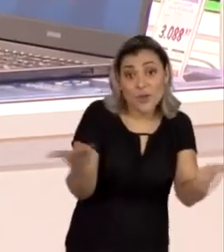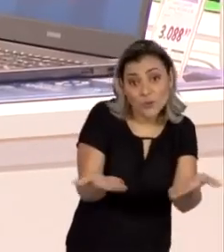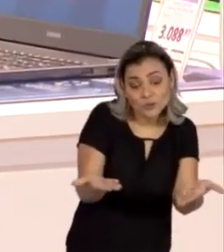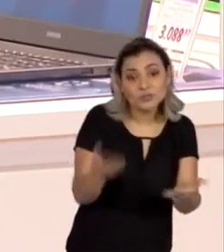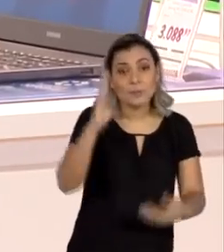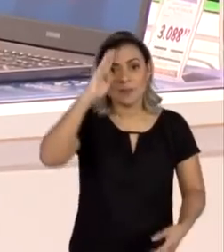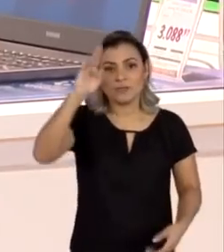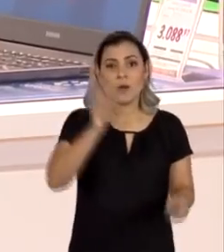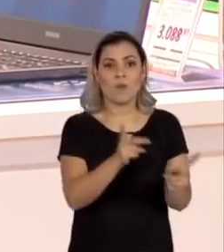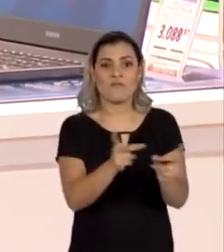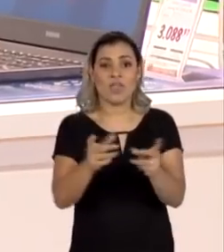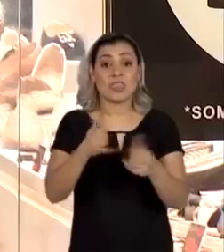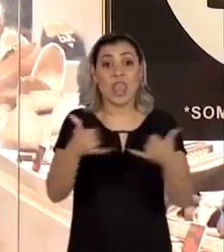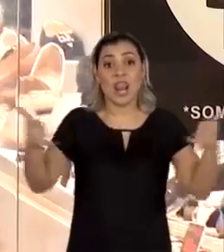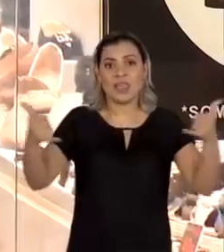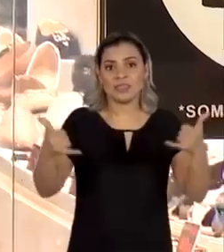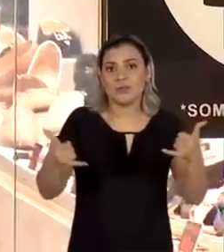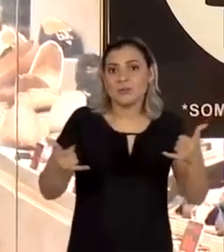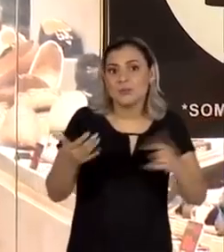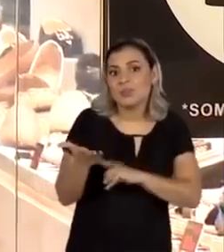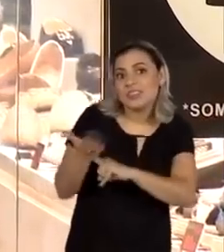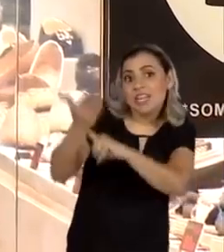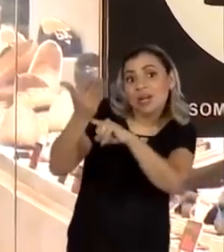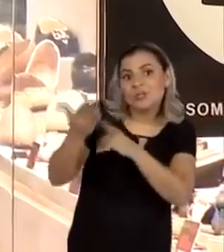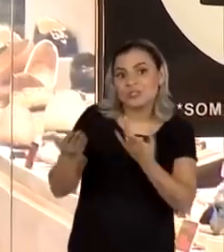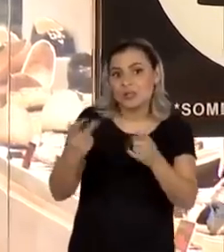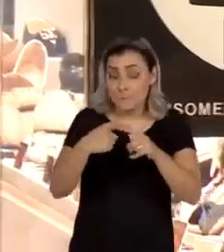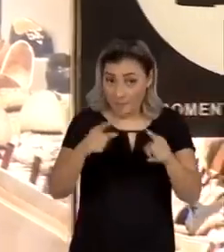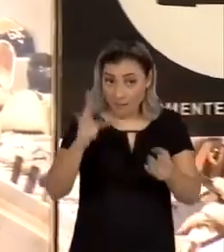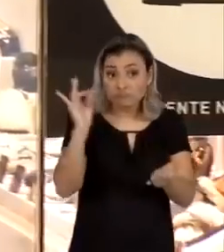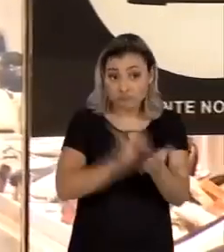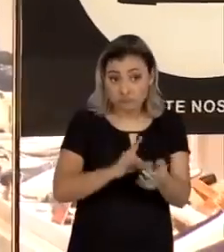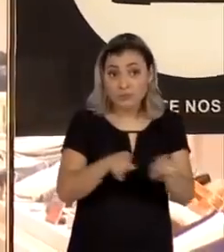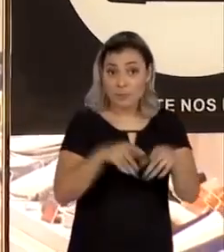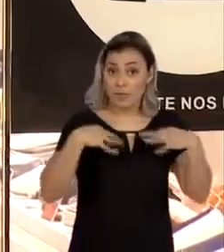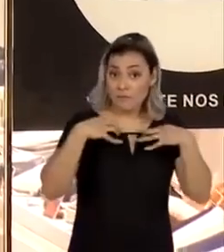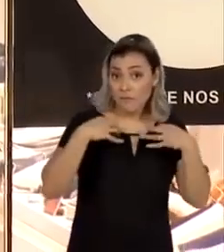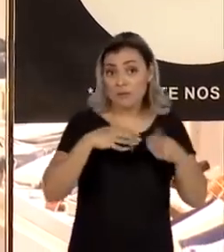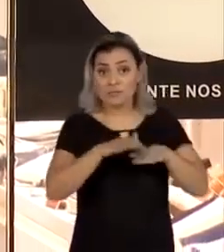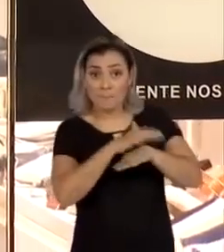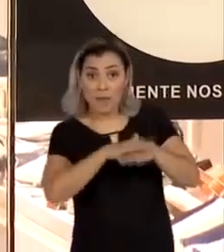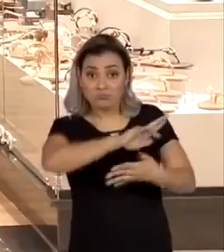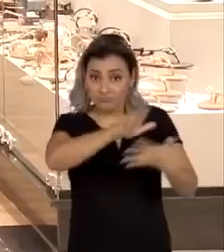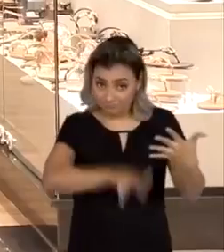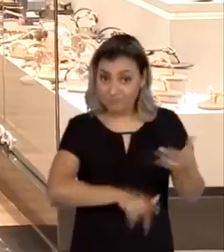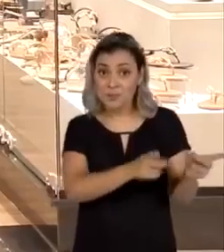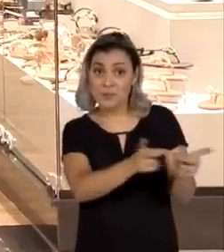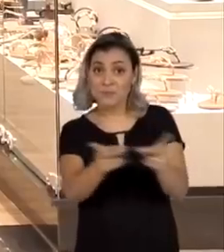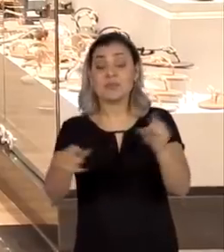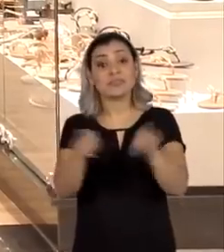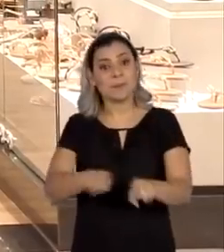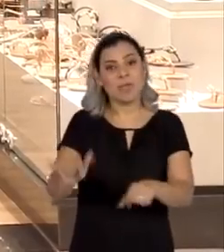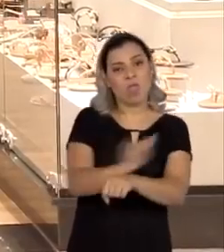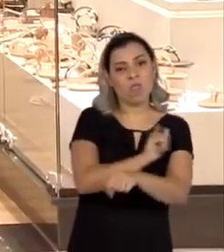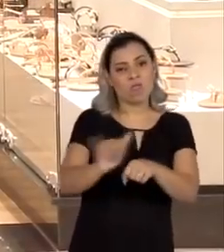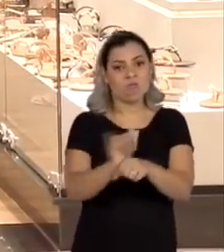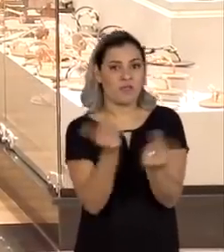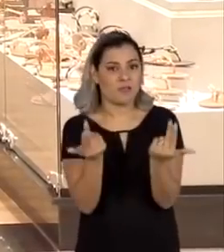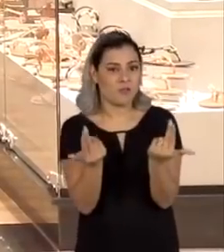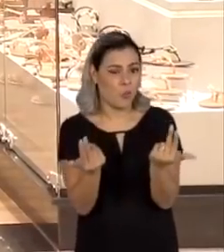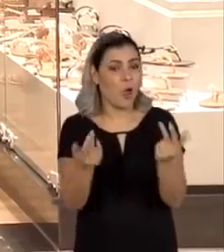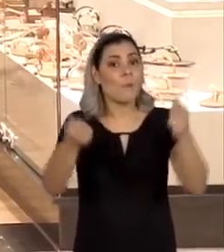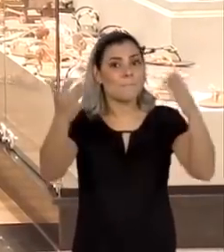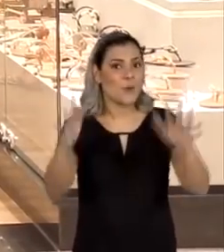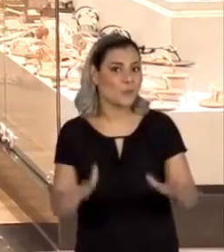principalmente o comércio eletrônico. Mas o comércio físico tem participado de forma mais ativa nos últimos anos e adotado estratégias para ganhar